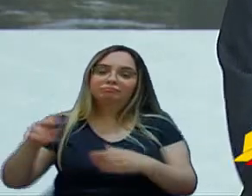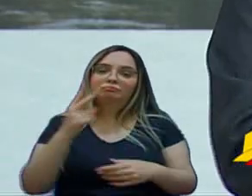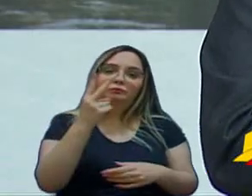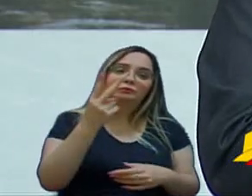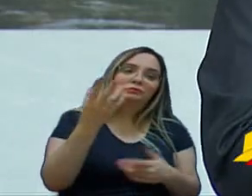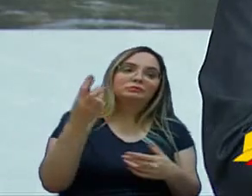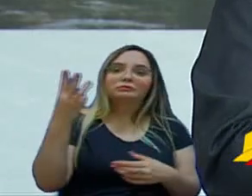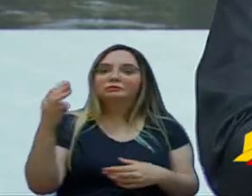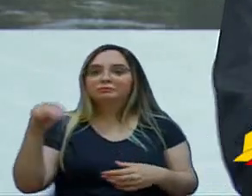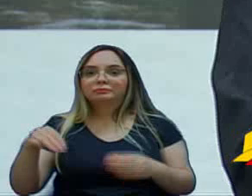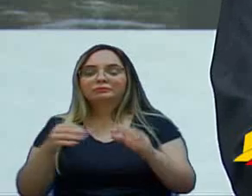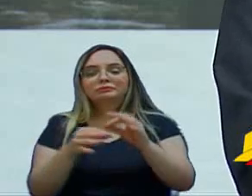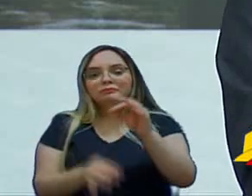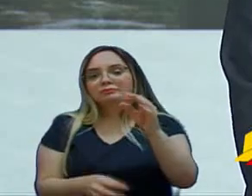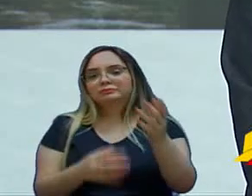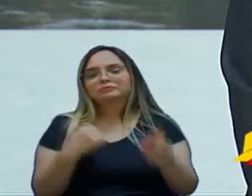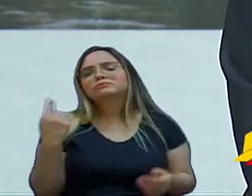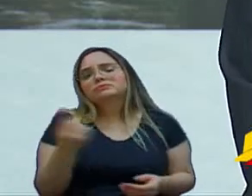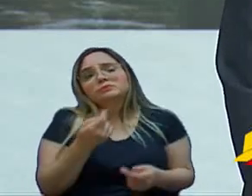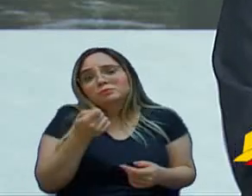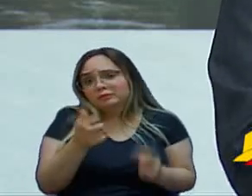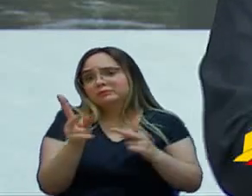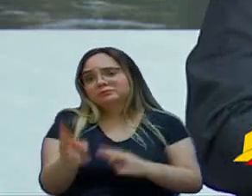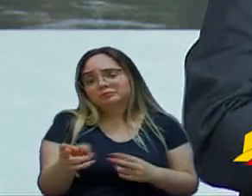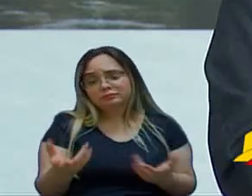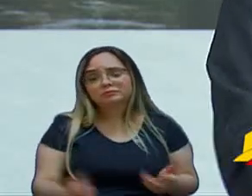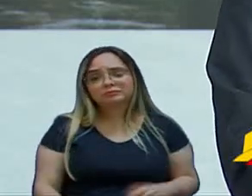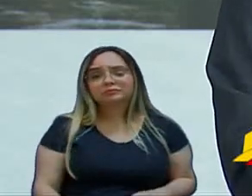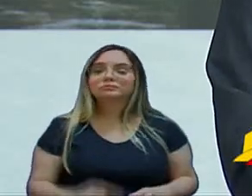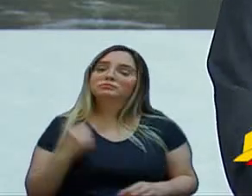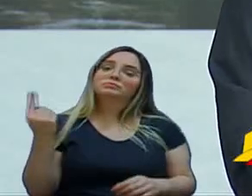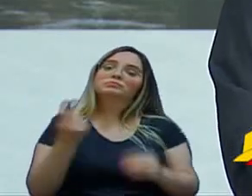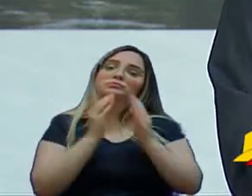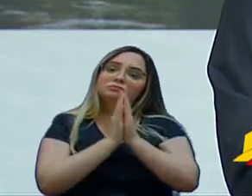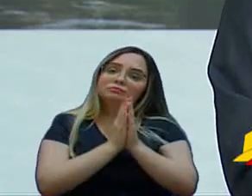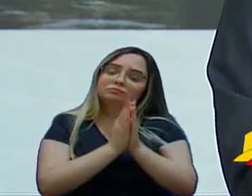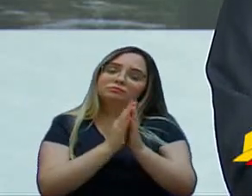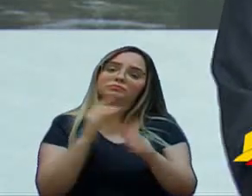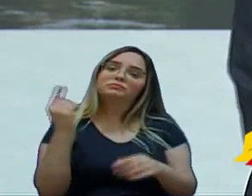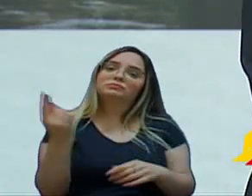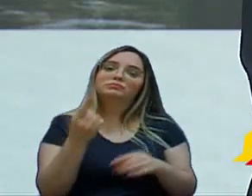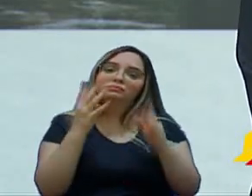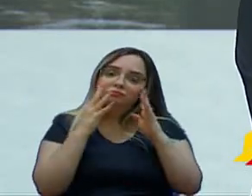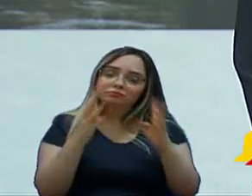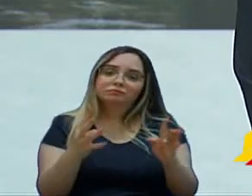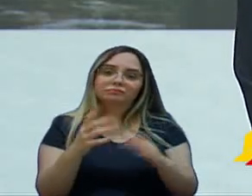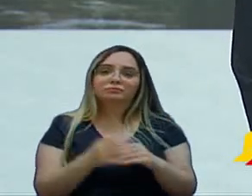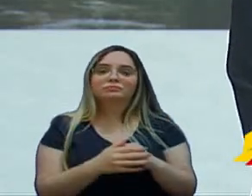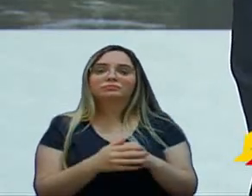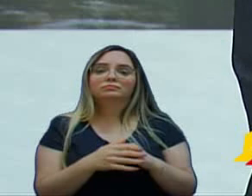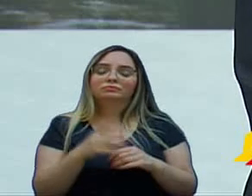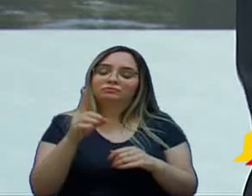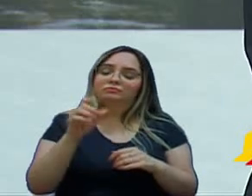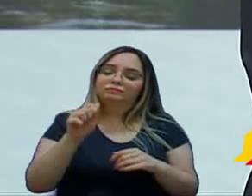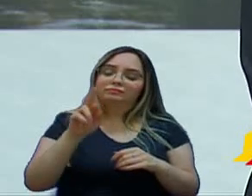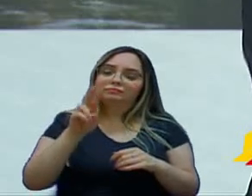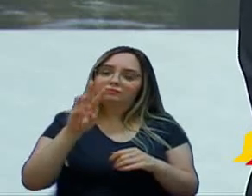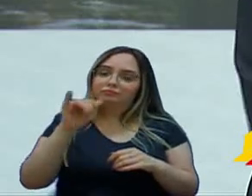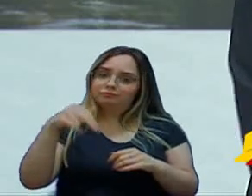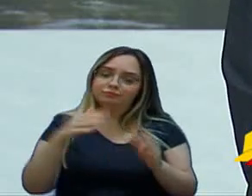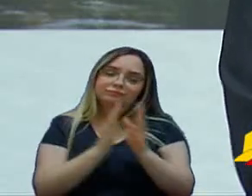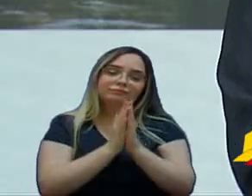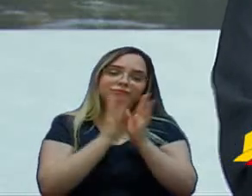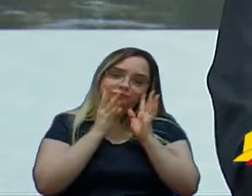Lá, nós estamos quase chegando a isso, né? Então, peço, né, atenção da SERPO, peço atenção do Darwin, porque temos os